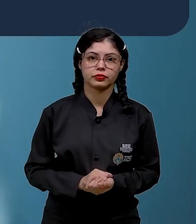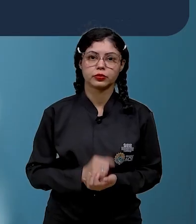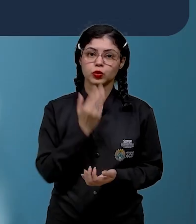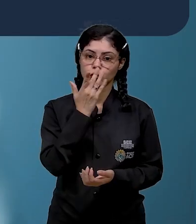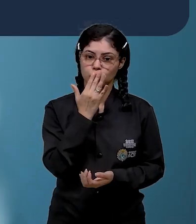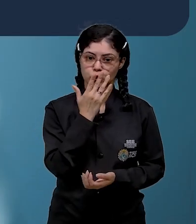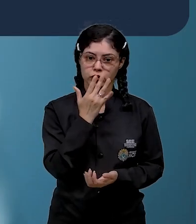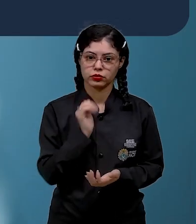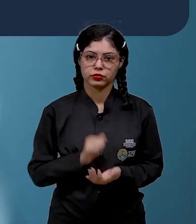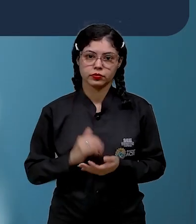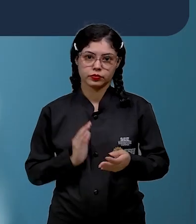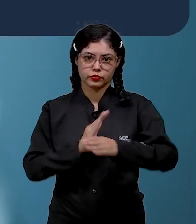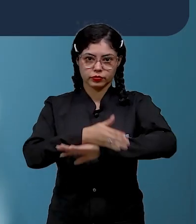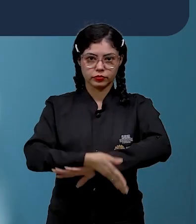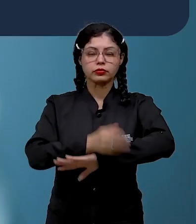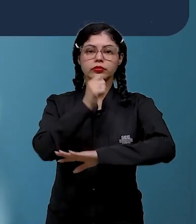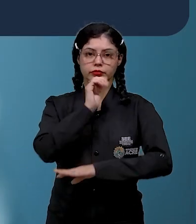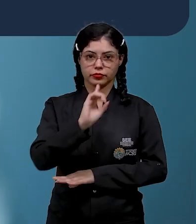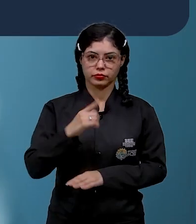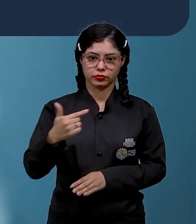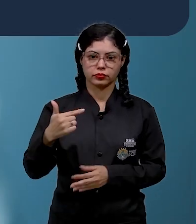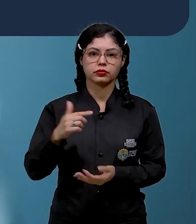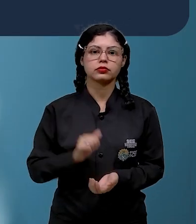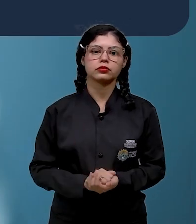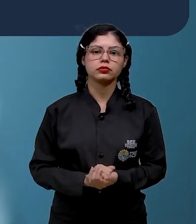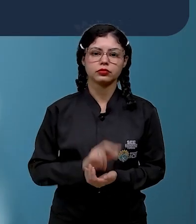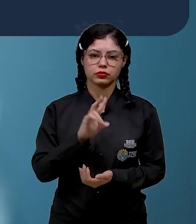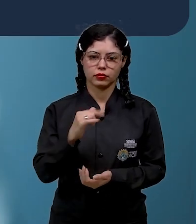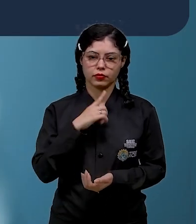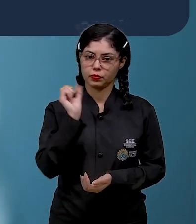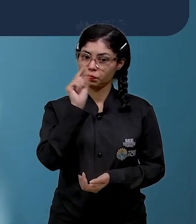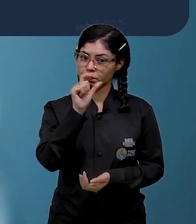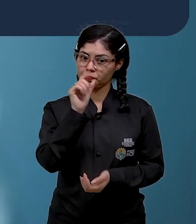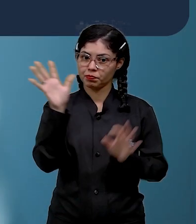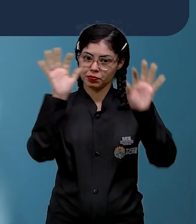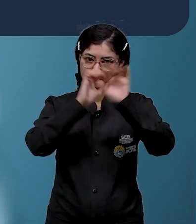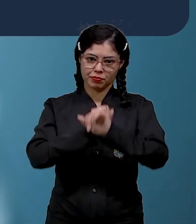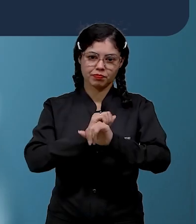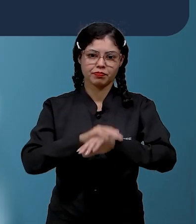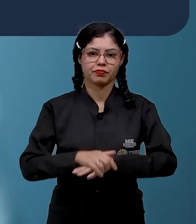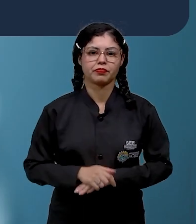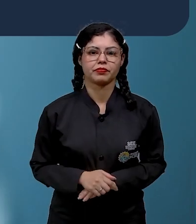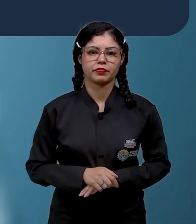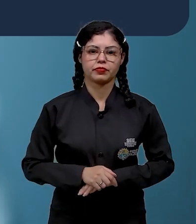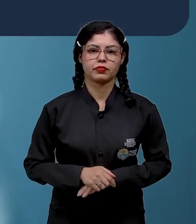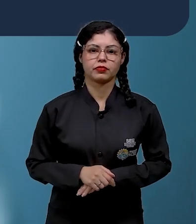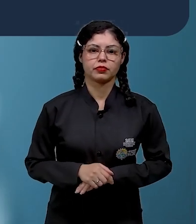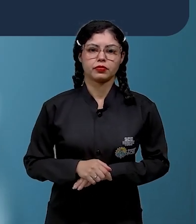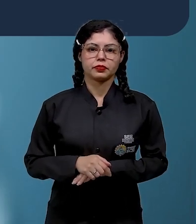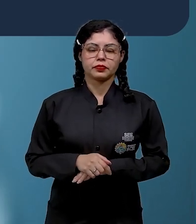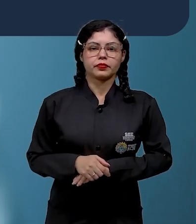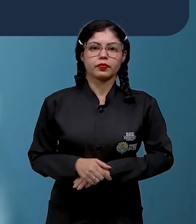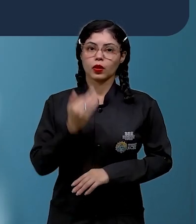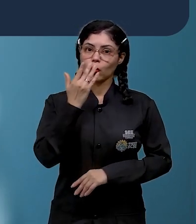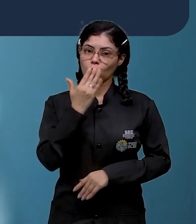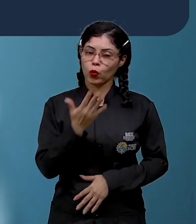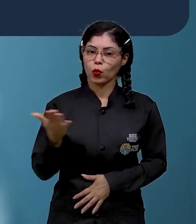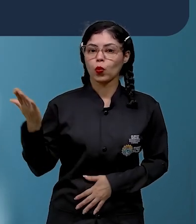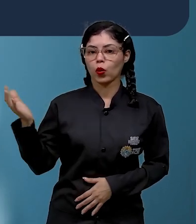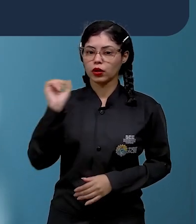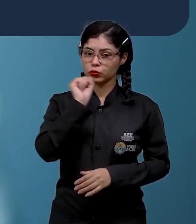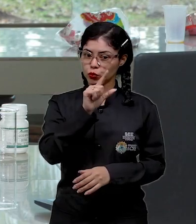Com a entrada ali do oxigênio, né? Ela vai formar ali o azul de metileno, que deixa ela assim nessa coloração